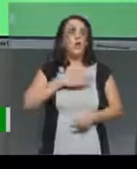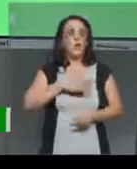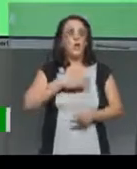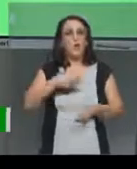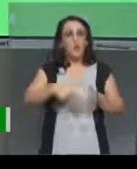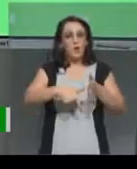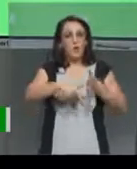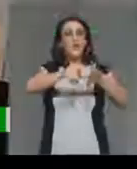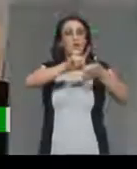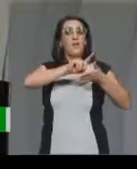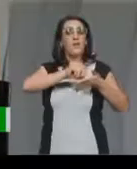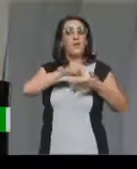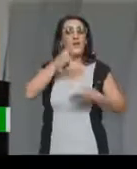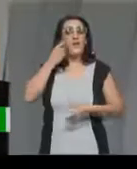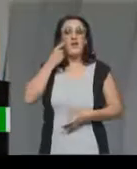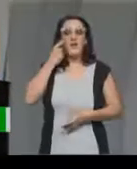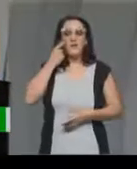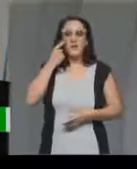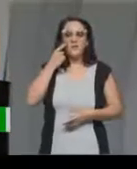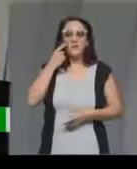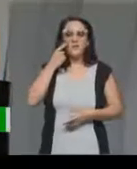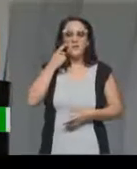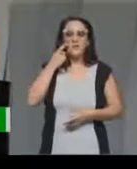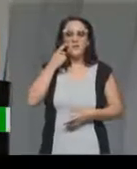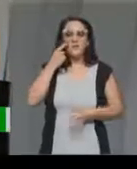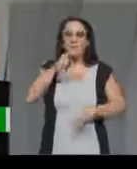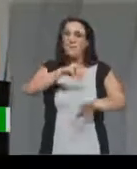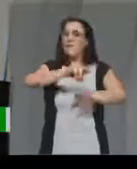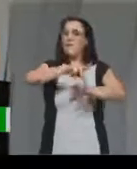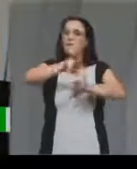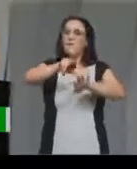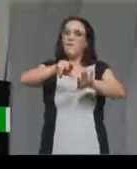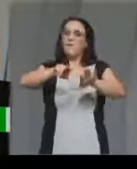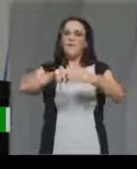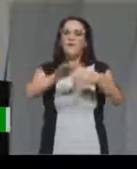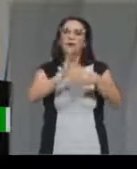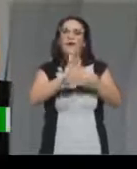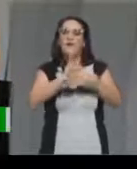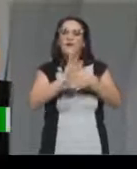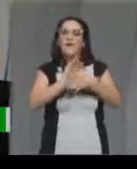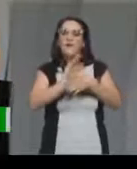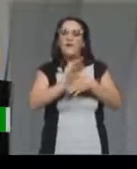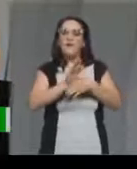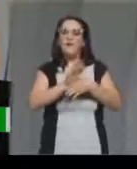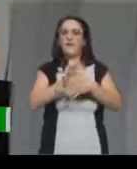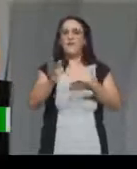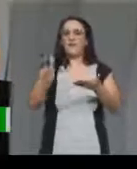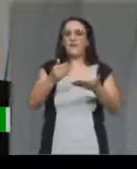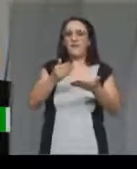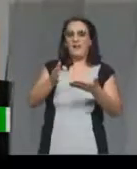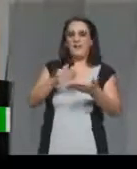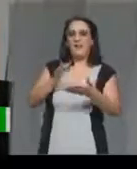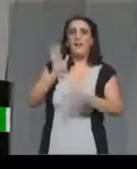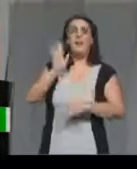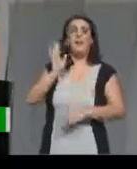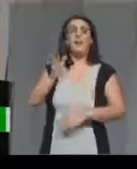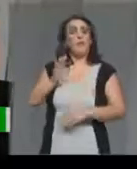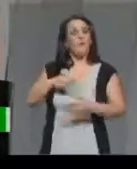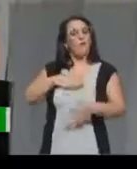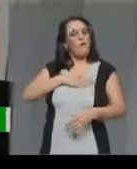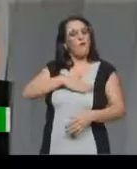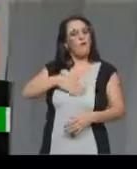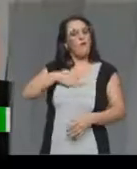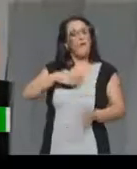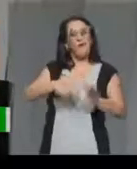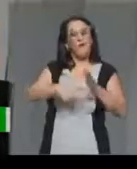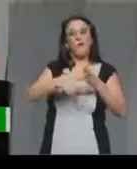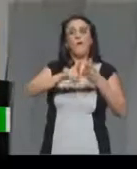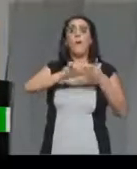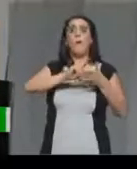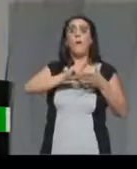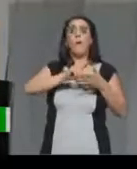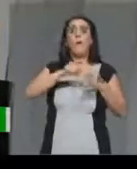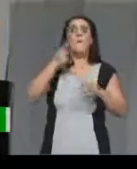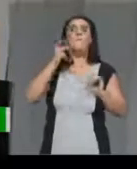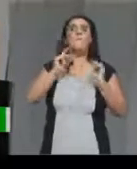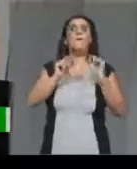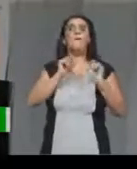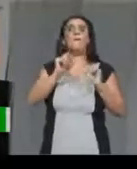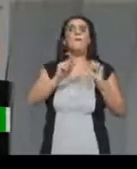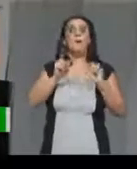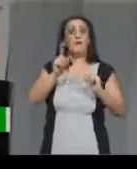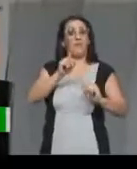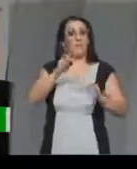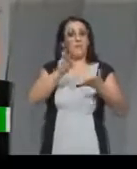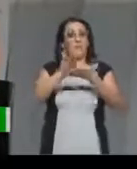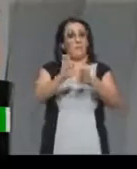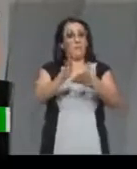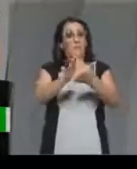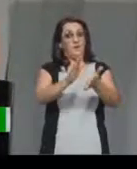pouco tempo para ver tanta série, para ler tanto livro, que eu já gosto de dar uma olhada na resenha antes para ver se eu não vou perder meu tempo. Para já ir preparada, né,